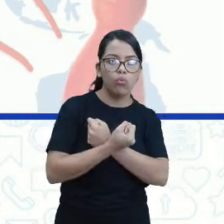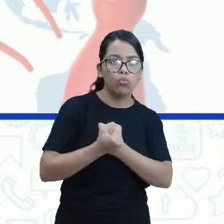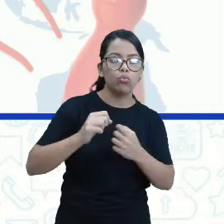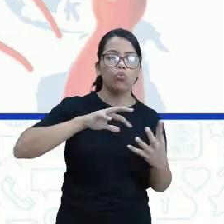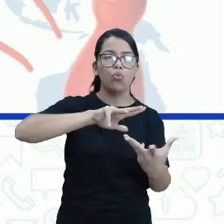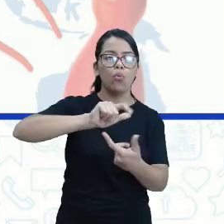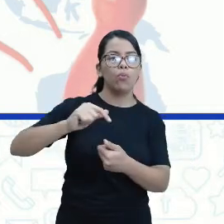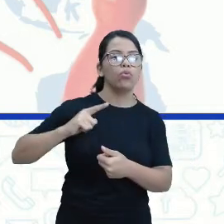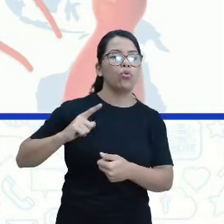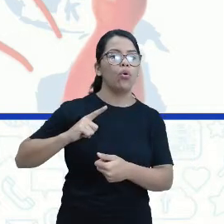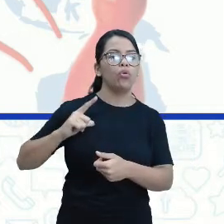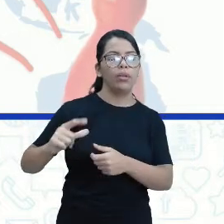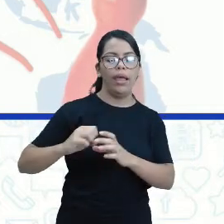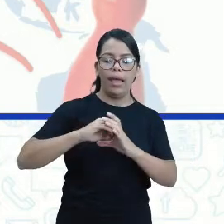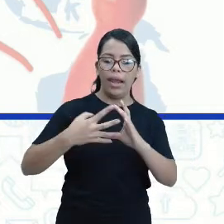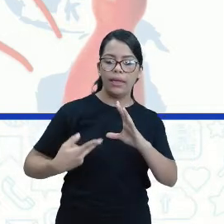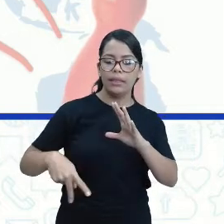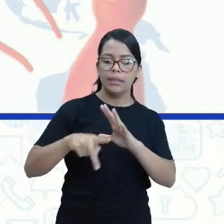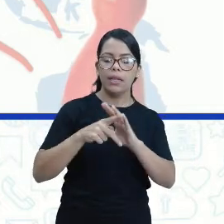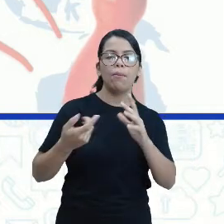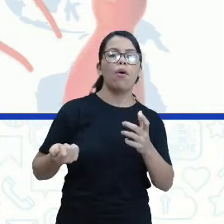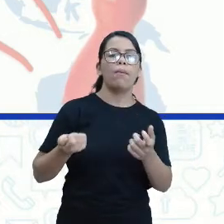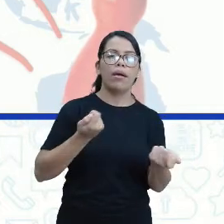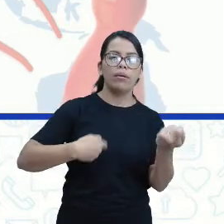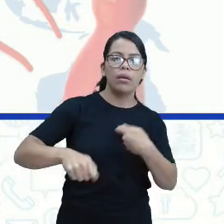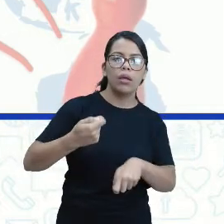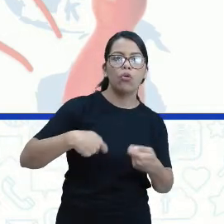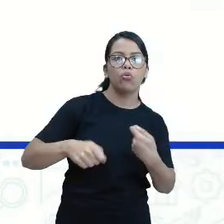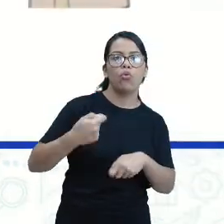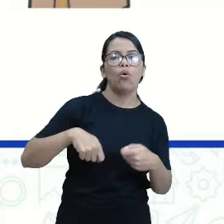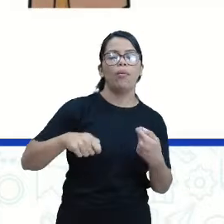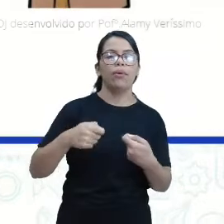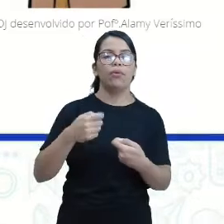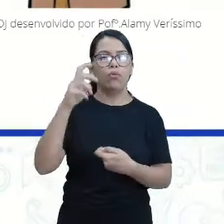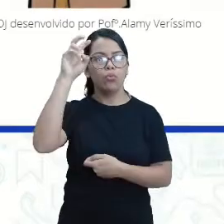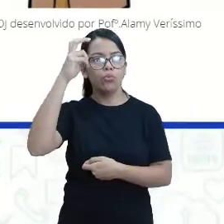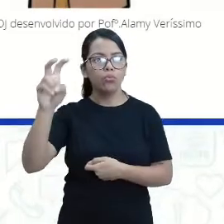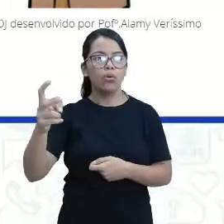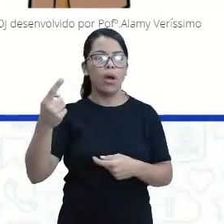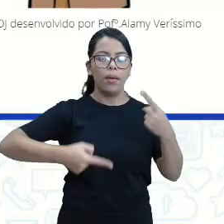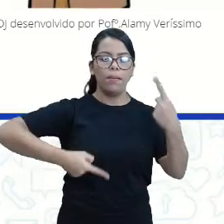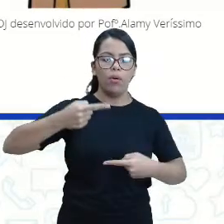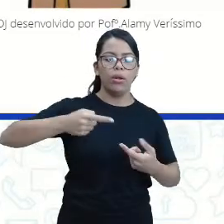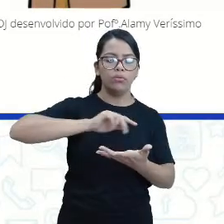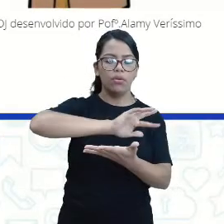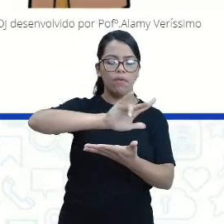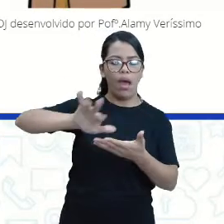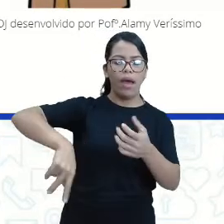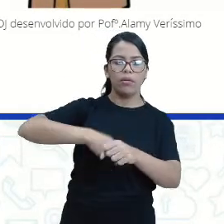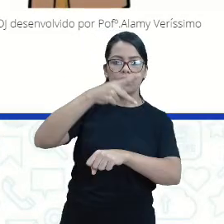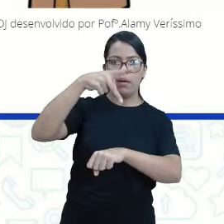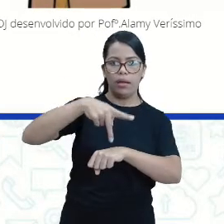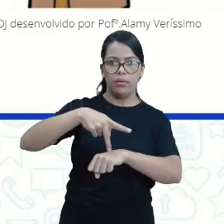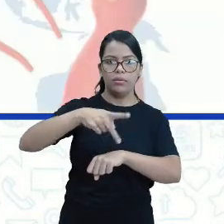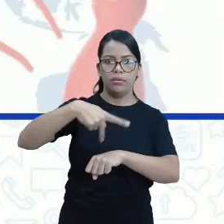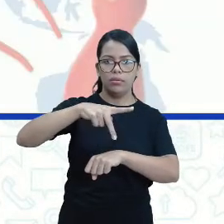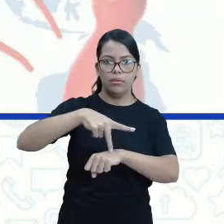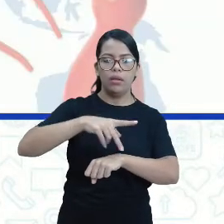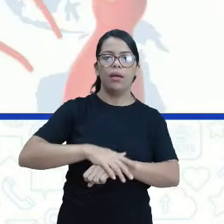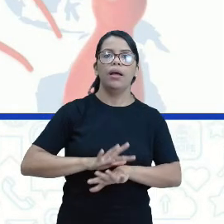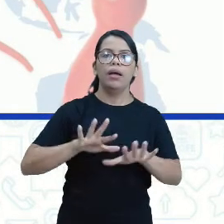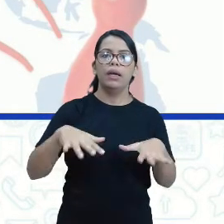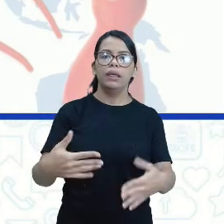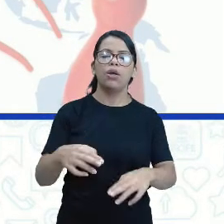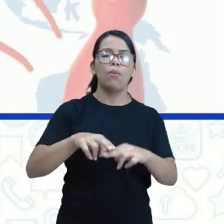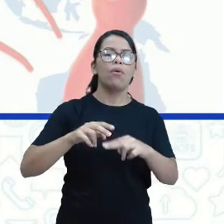em caráter econômico, social, cultural, político entre diferentes países. Tá? Mas, para que eu